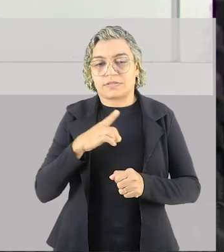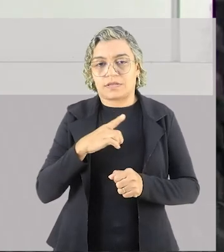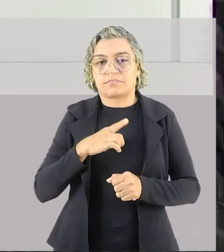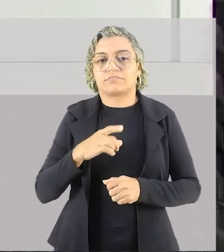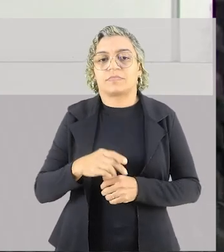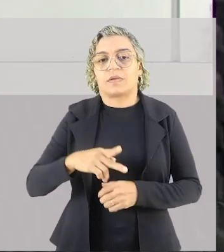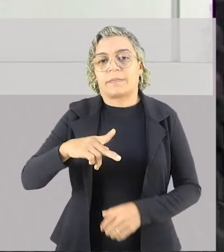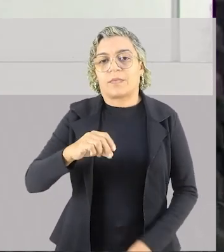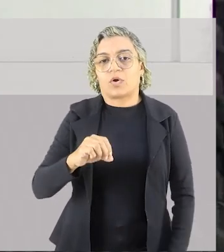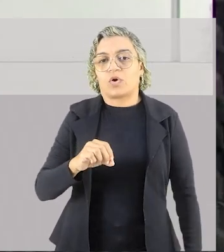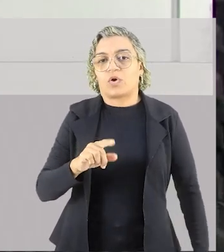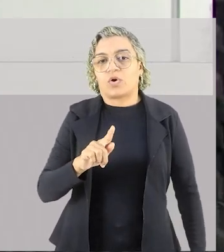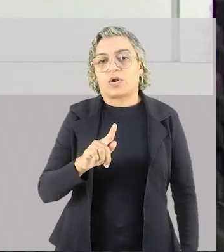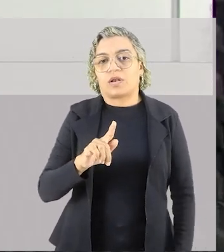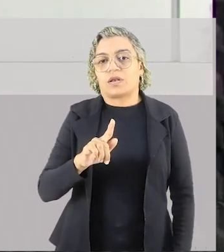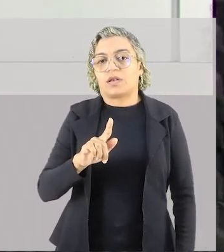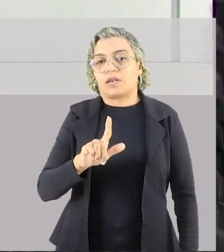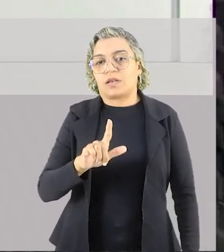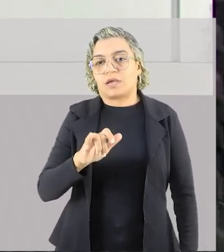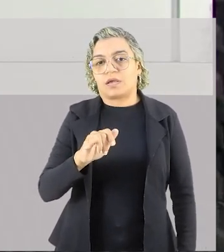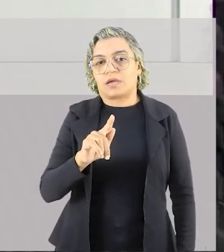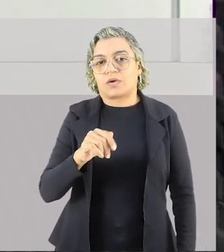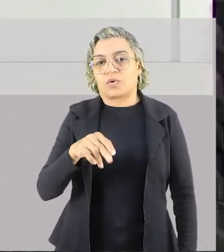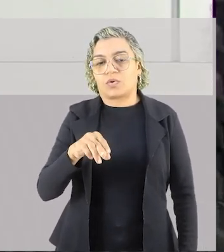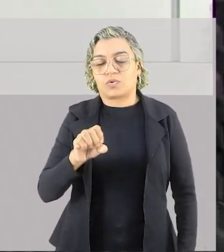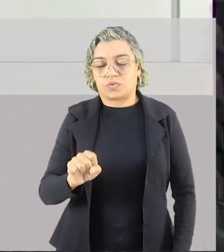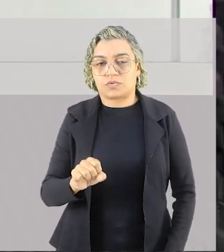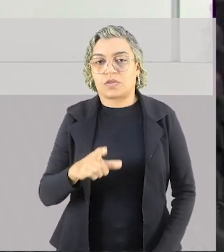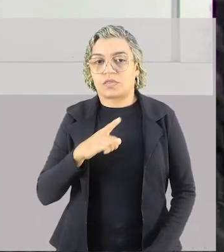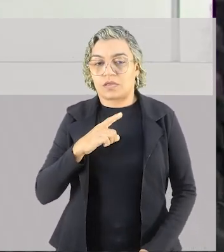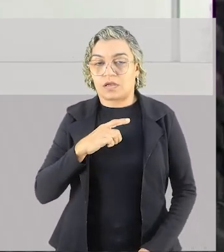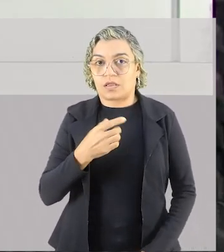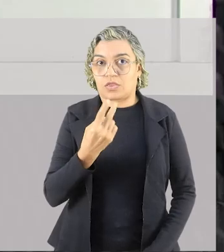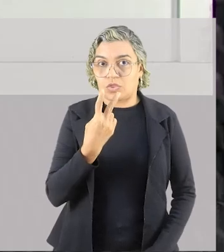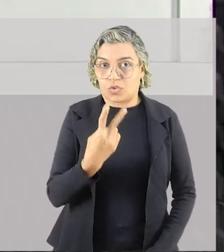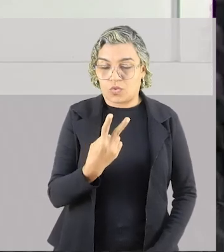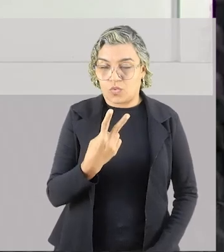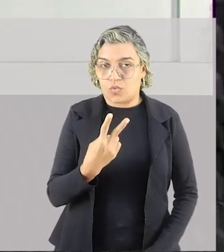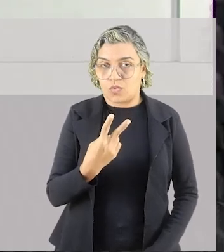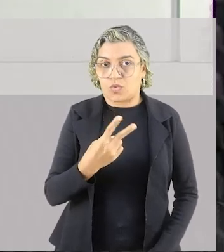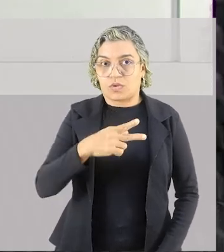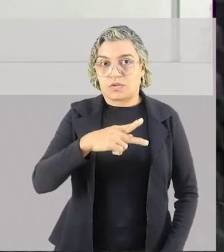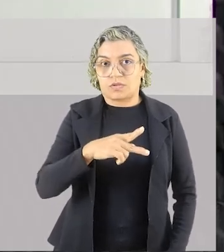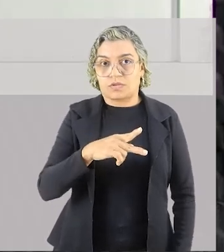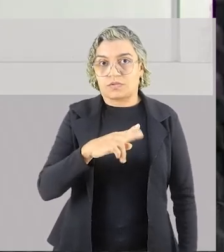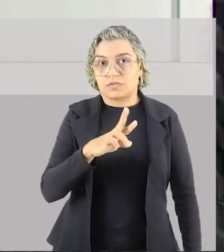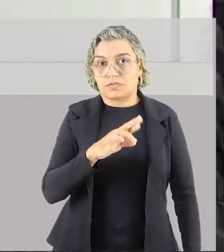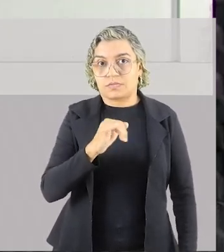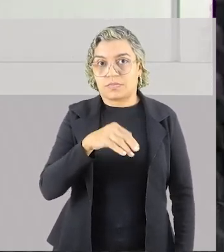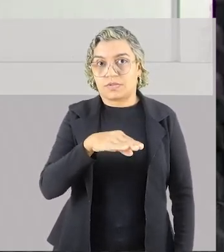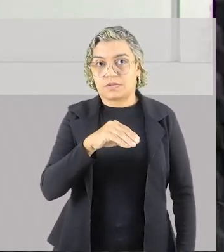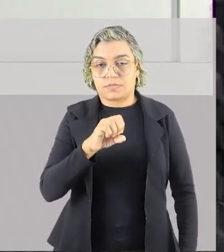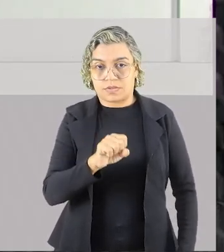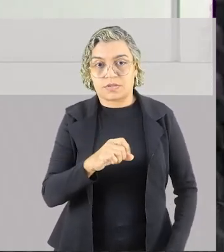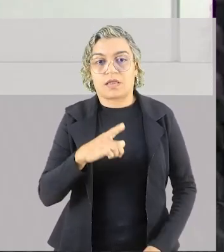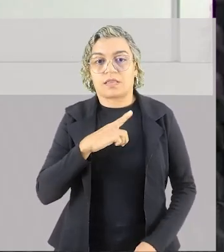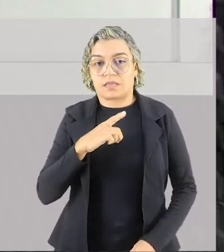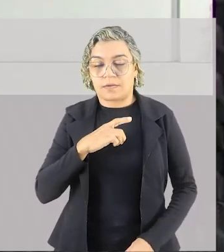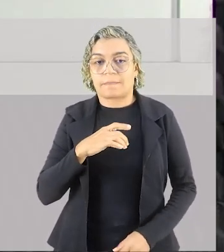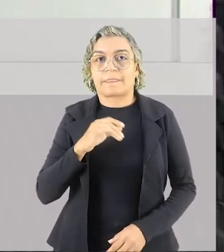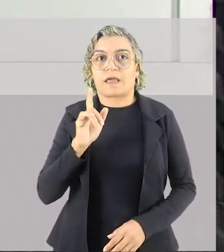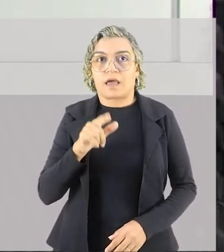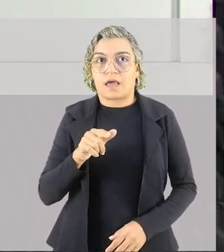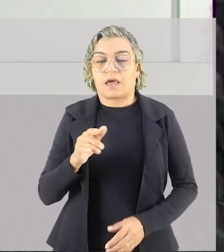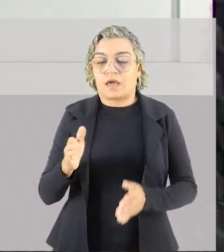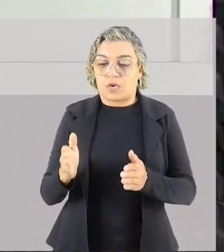laterais são retangulares. Então você tem prisma, 2 prismas especiais, é o cubo, onde todas as